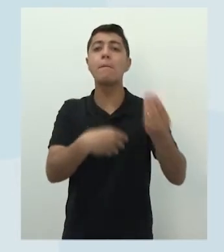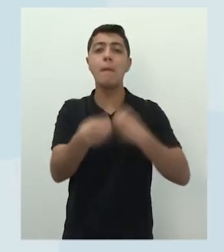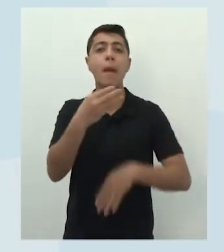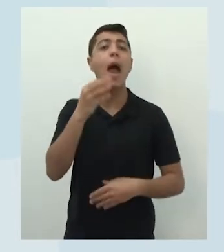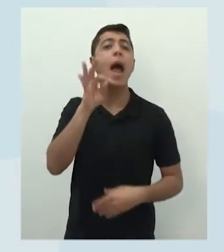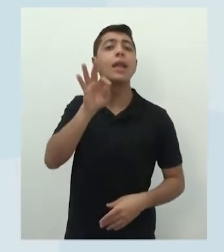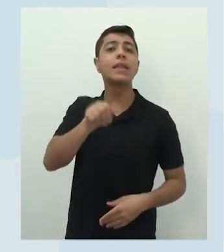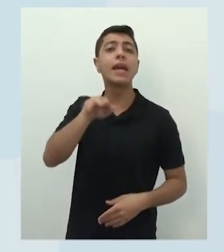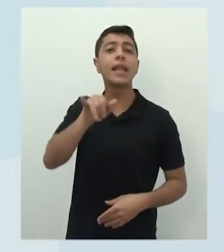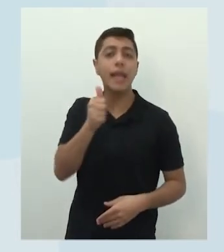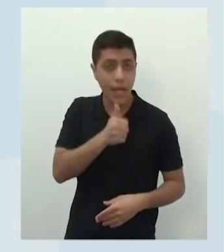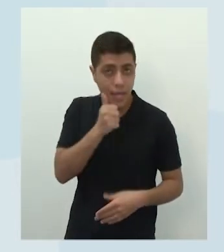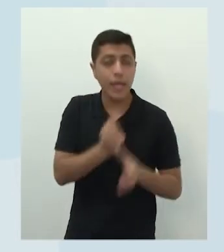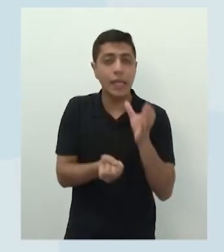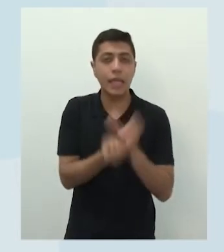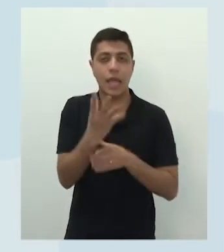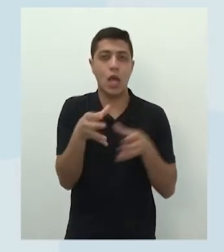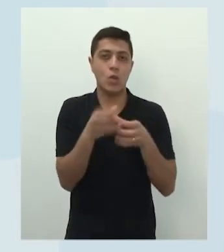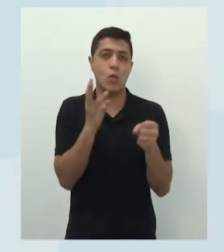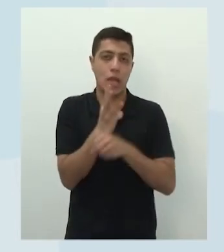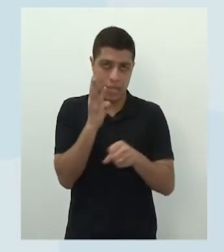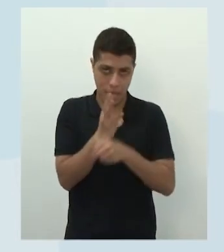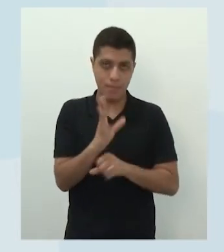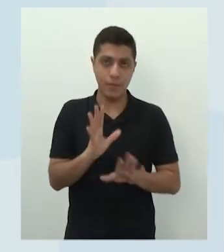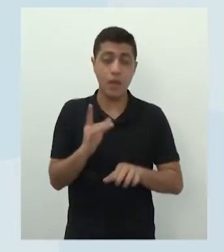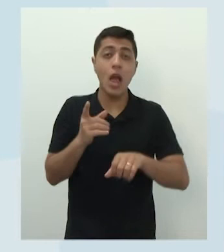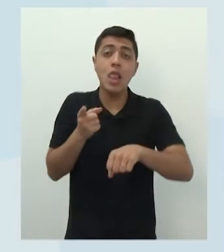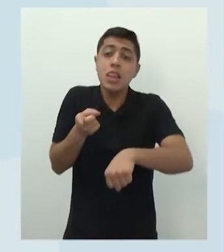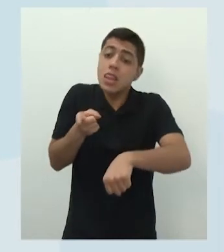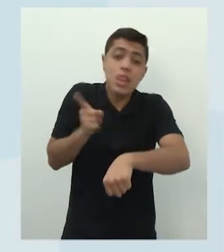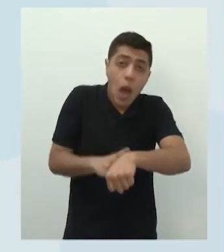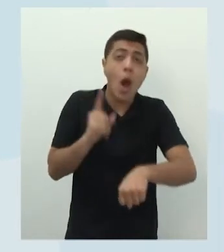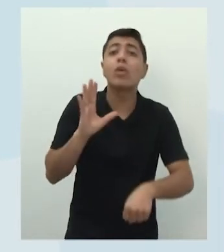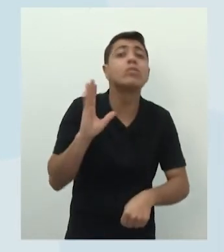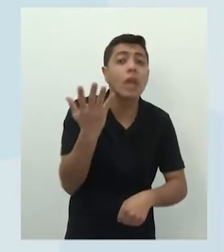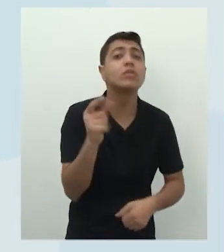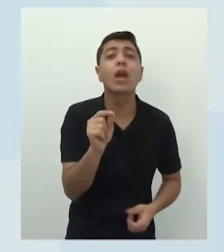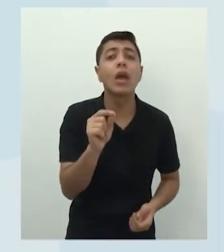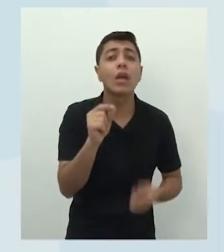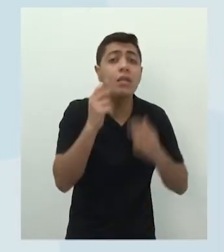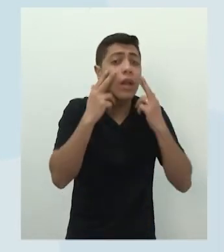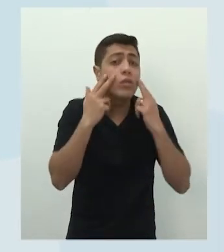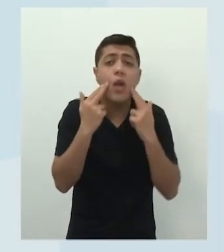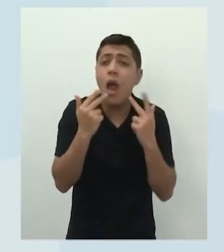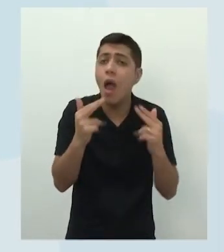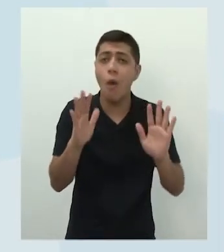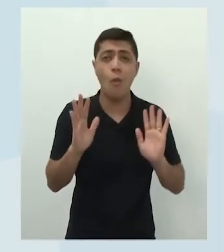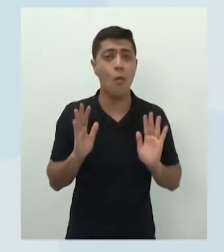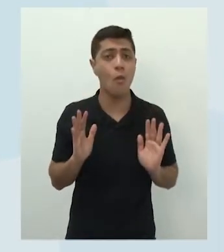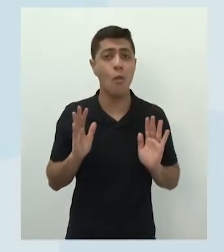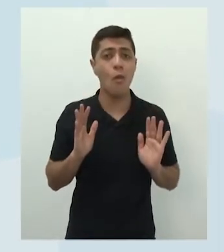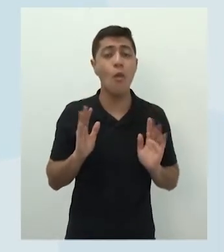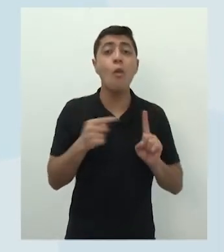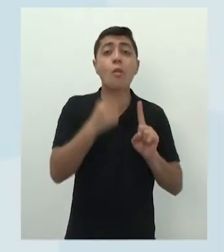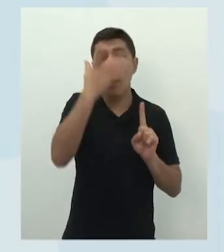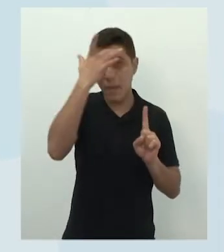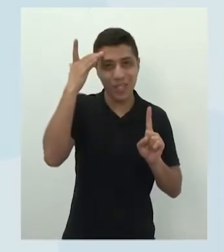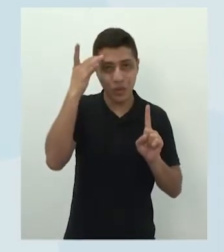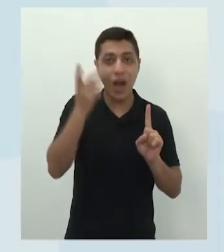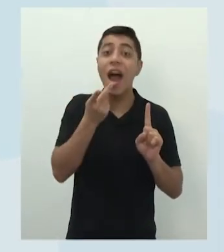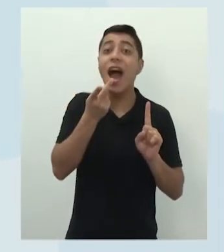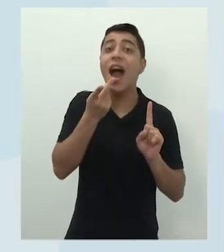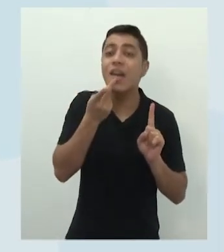Presta atenção, de forma absolutamente natural, sem ninguém precisar falar para ninguém. Uma pessoa vai falar, olha, eu